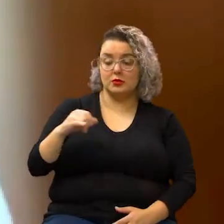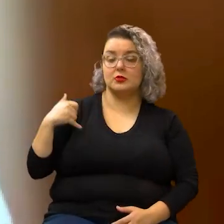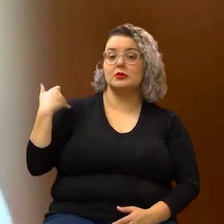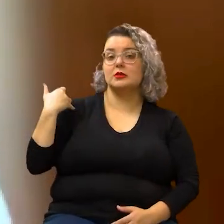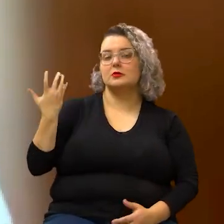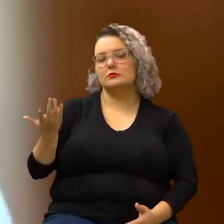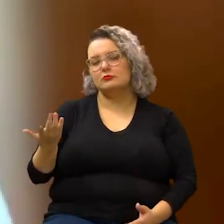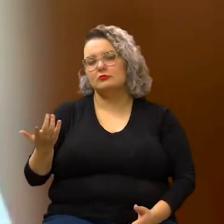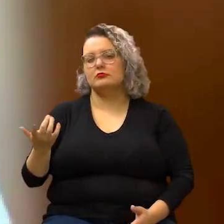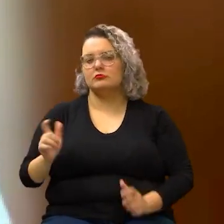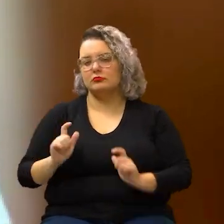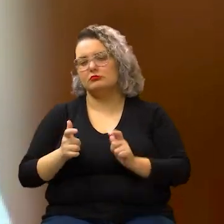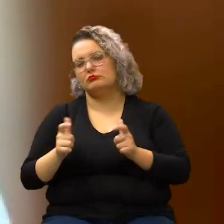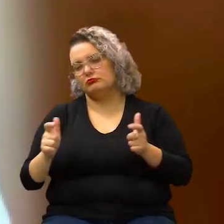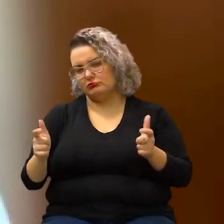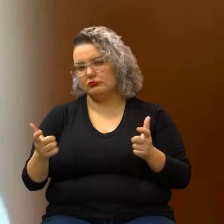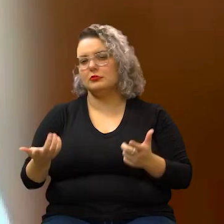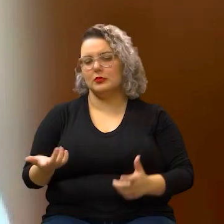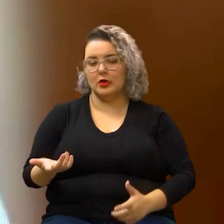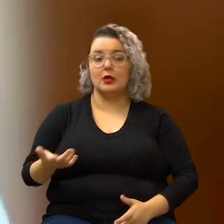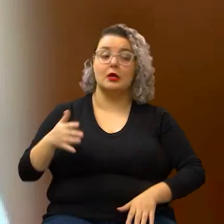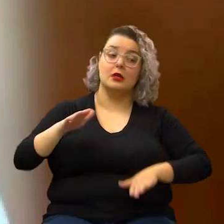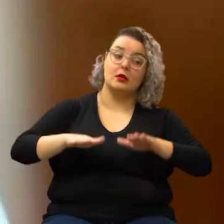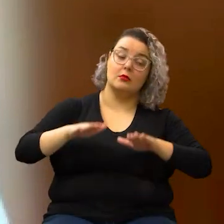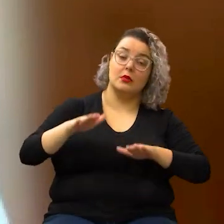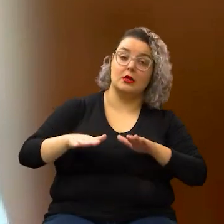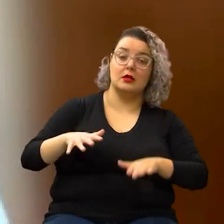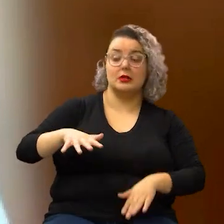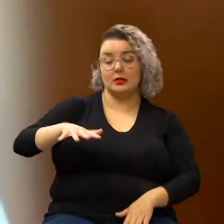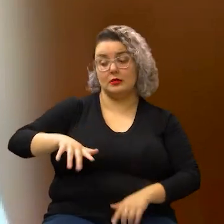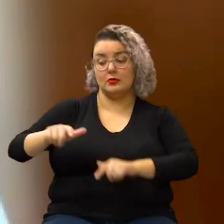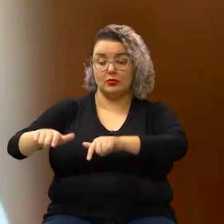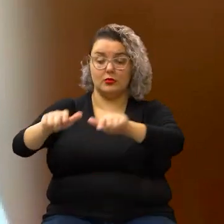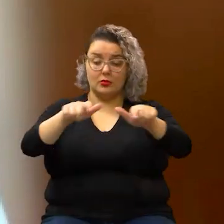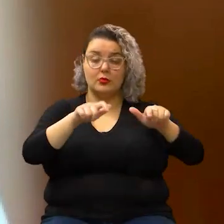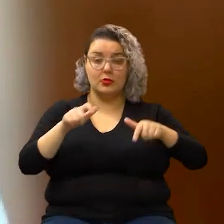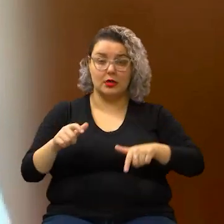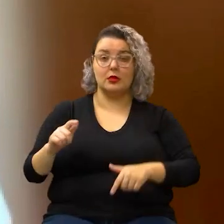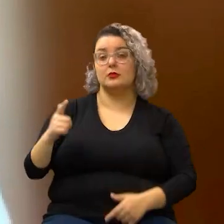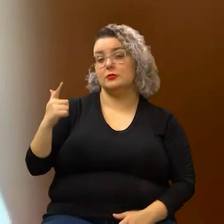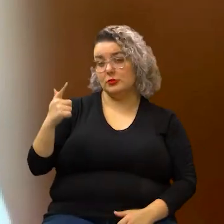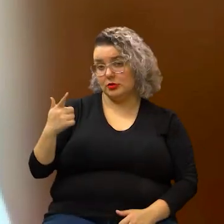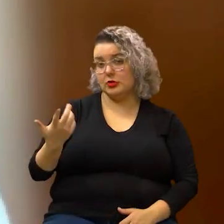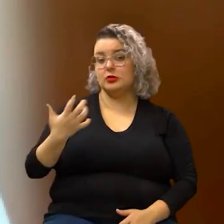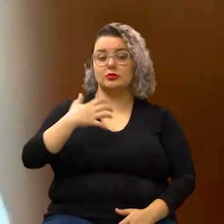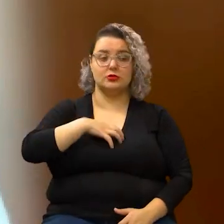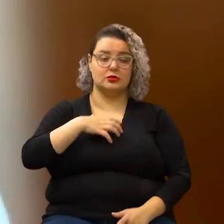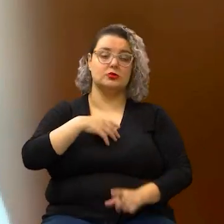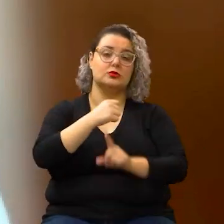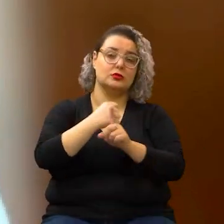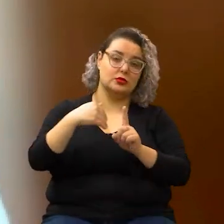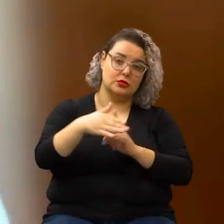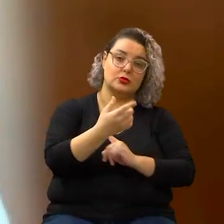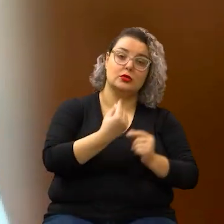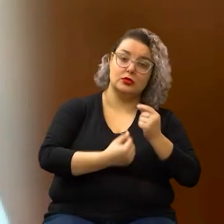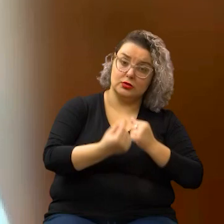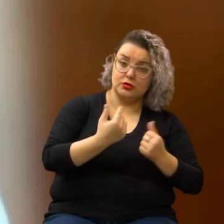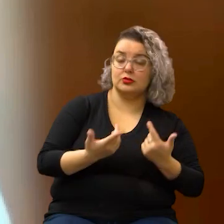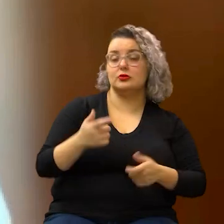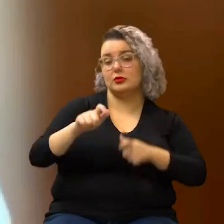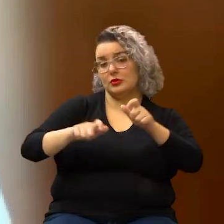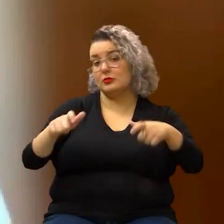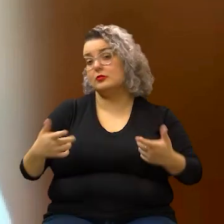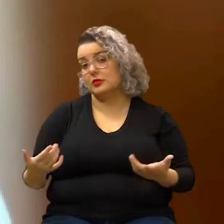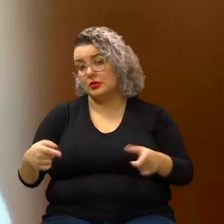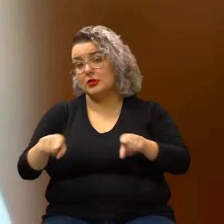aos 10 anos, isso já aumenta consideravelmente, dependendo da região demográfica e das condições